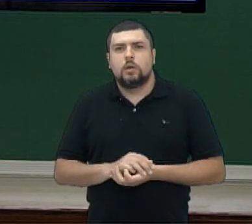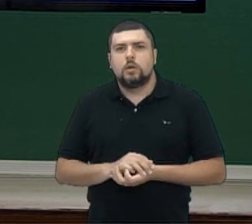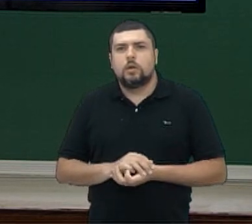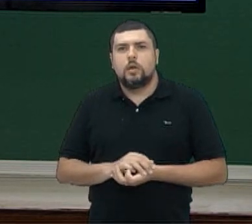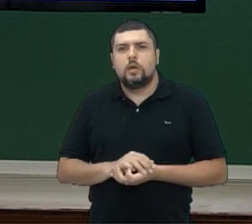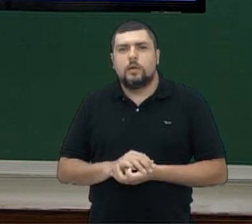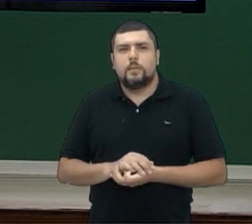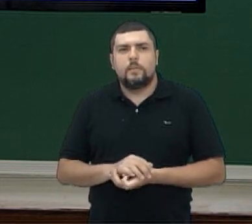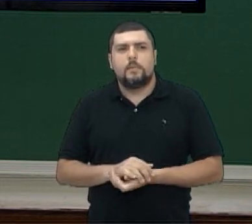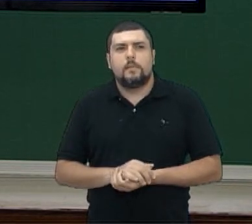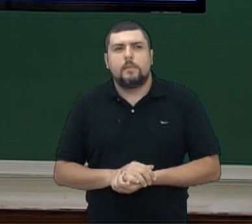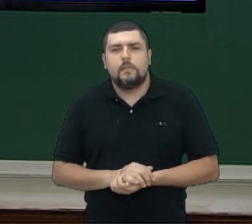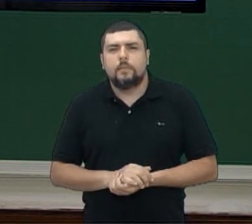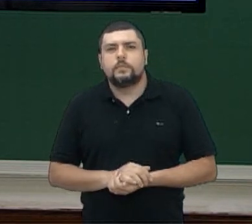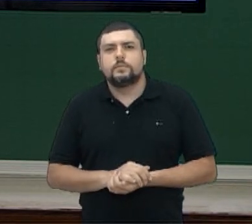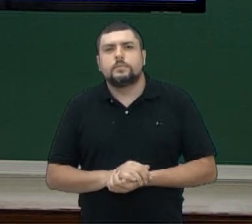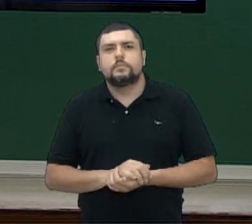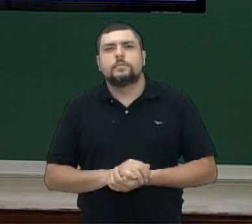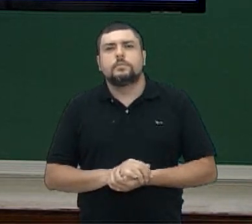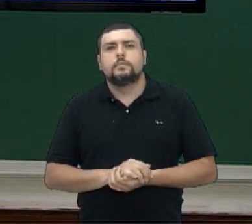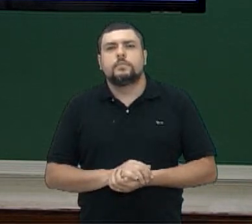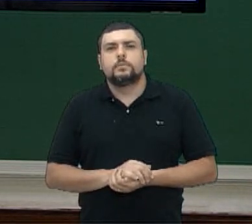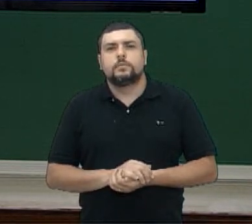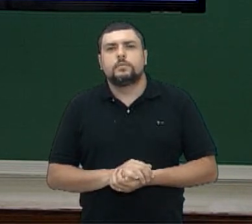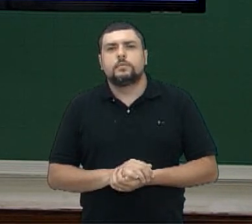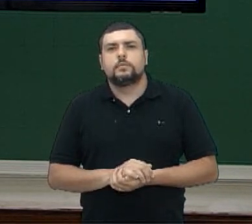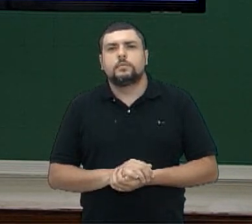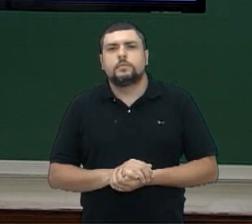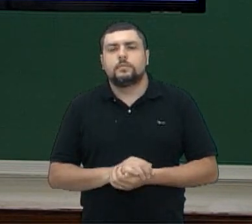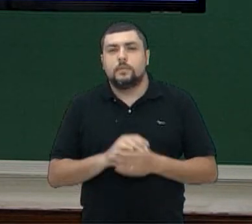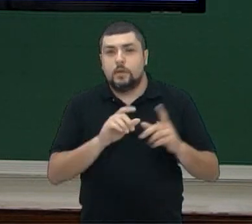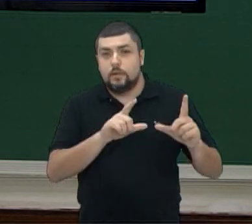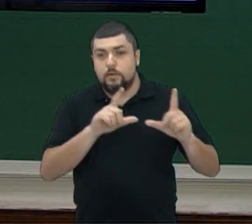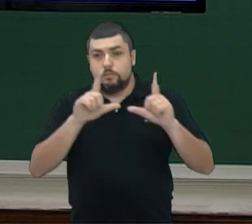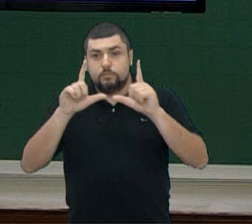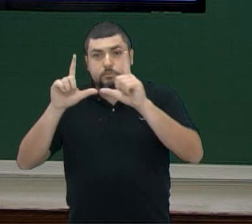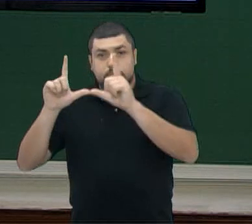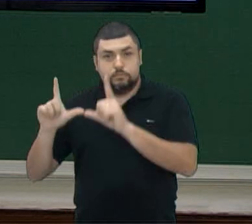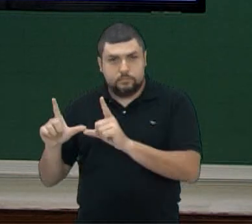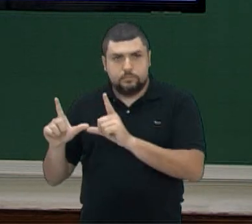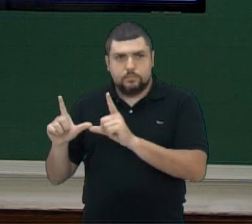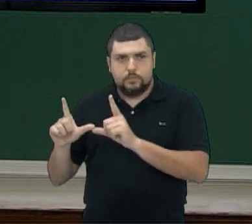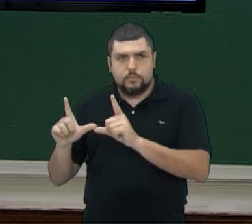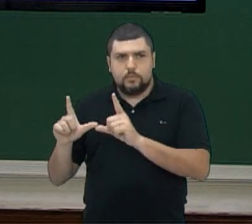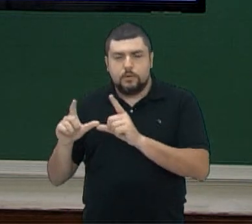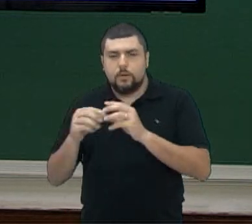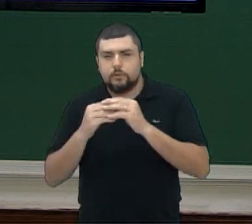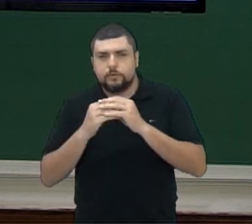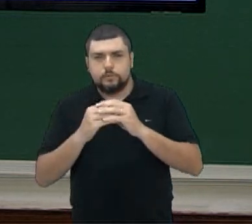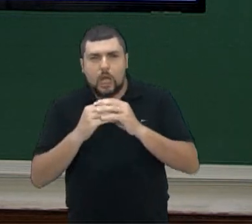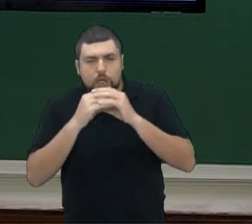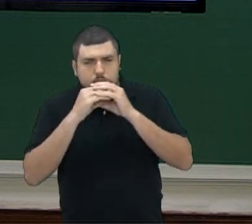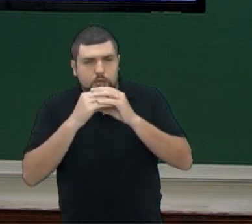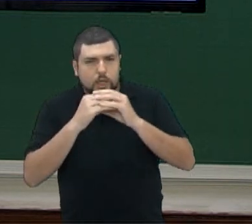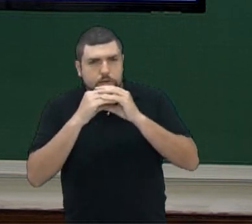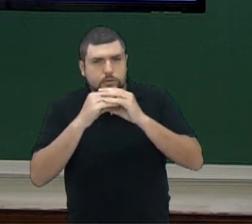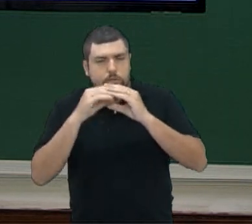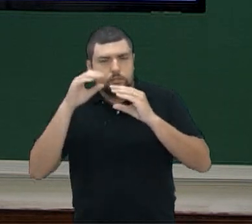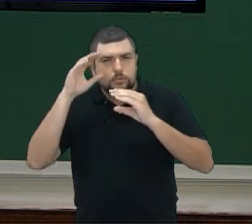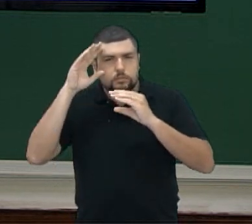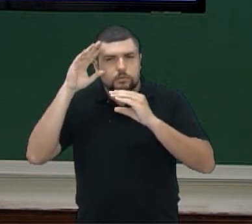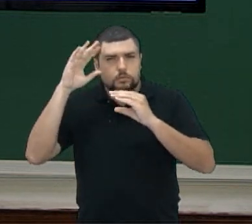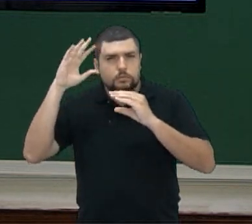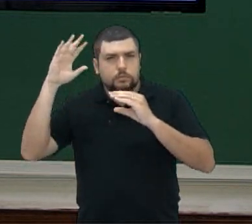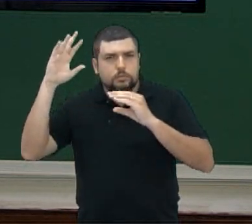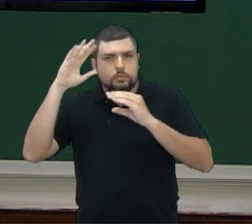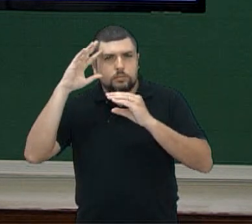para ele. Daí pensando, né, no último quadrinho, pensando enquanto come o hambúrguer, o Garfield fala